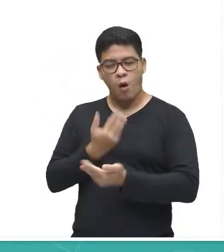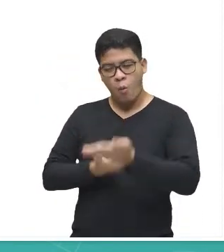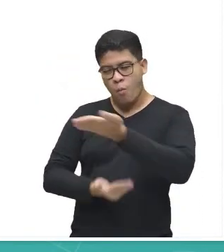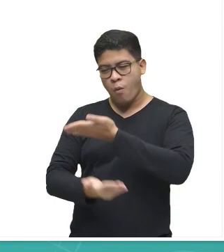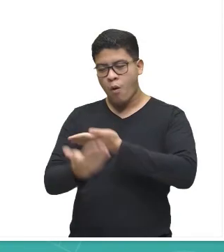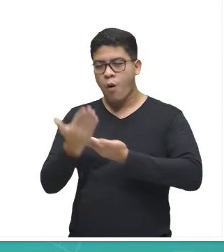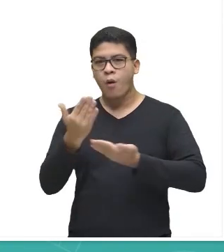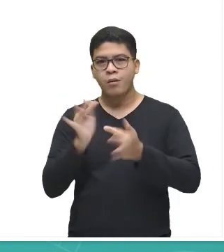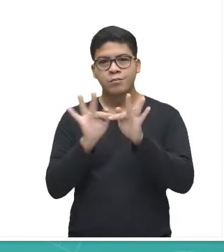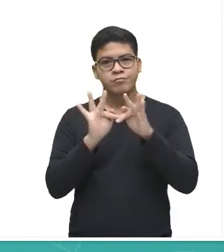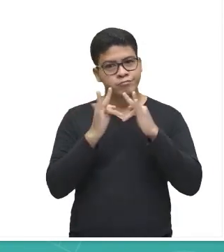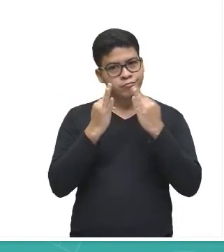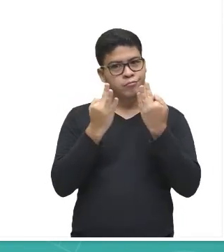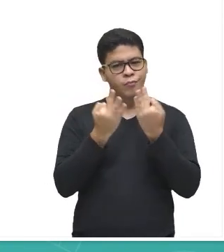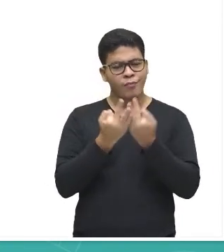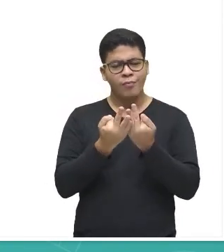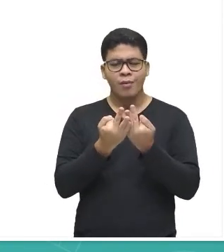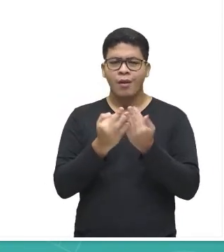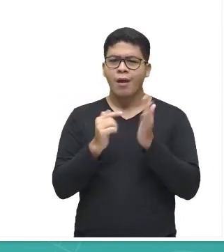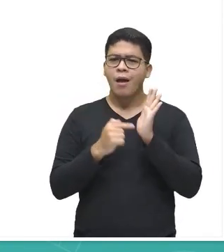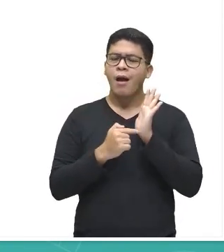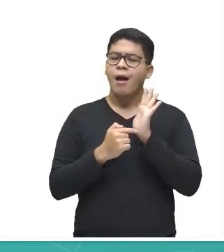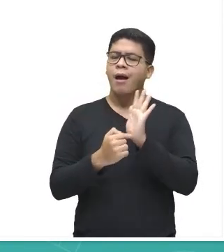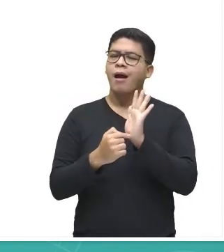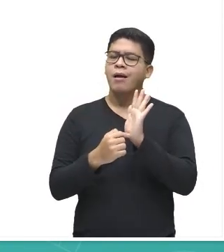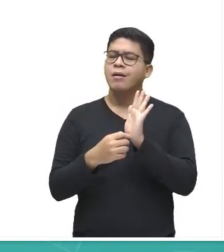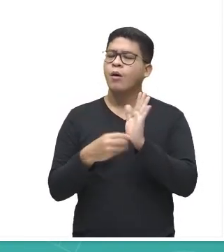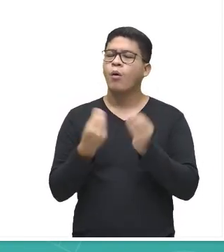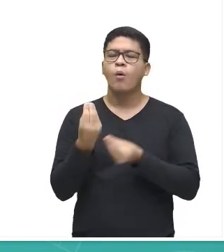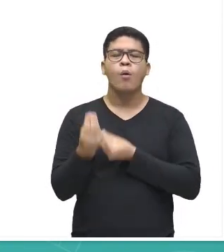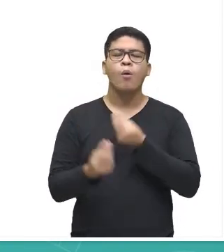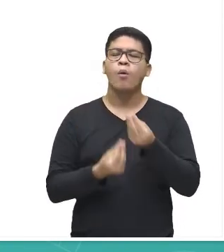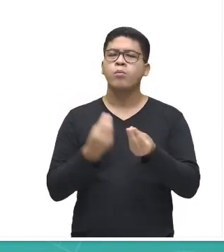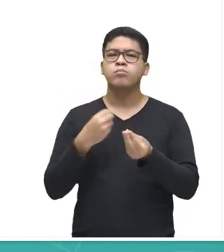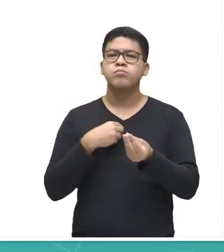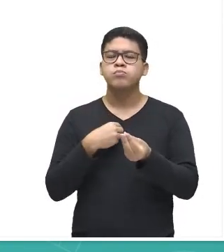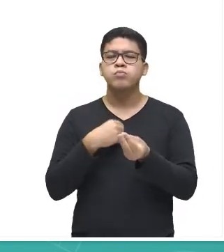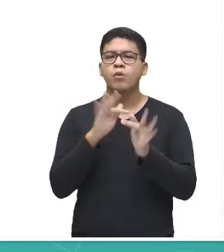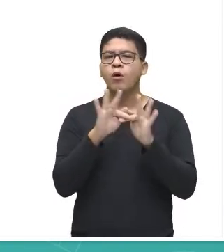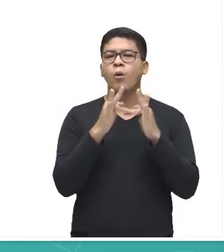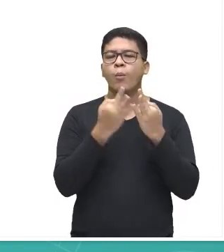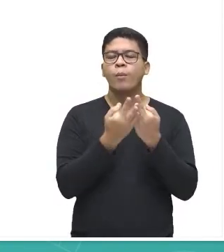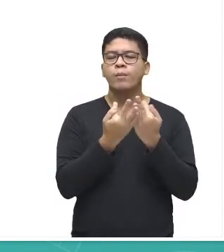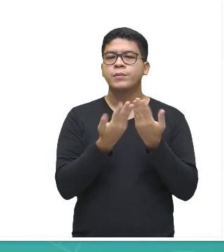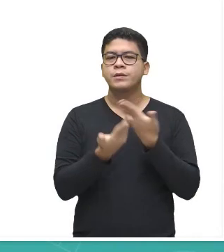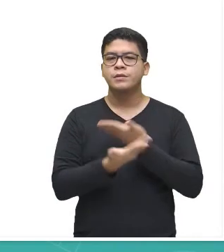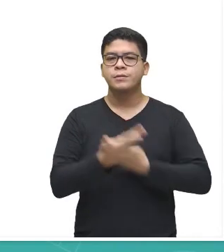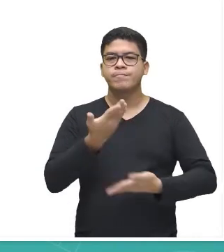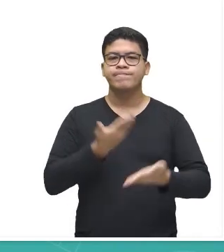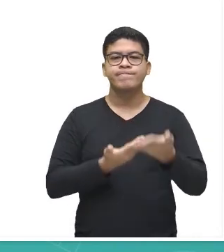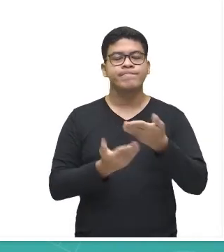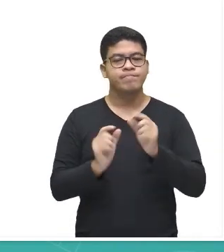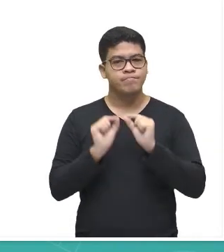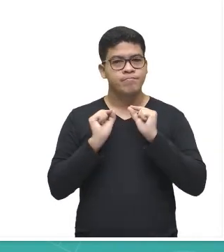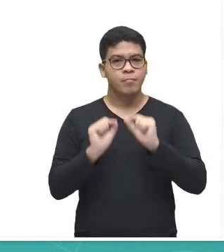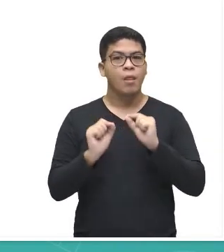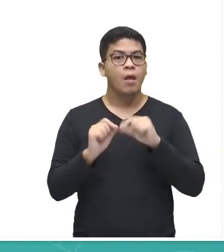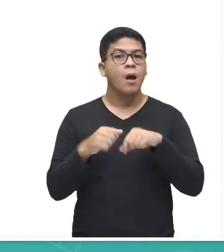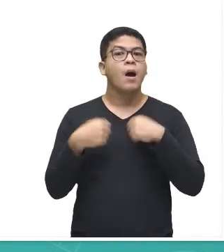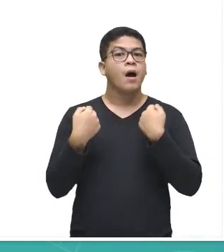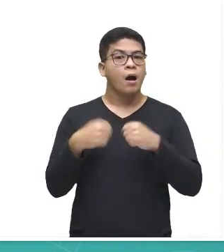vocês fossem verdadeiros. Como é que é a sua relação com seu pai, né? Com seus pais? Muito bem. Então, a questão em